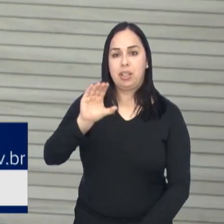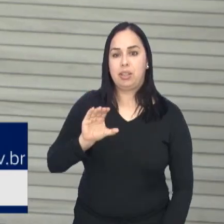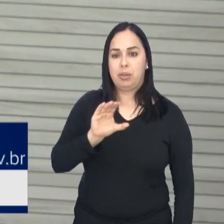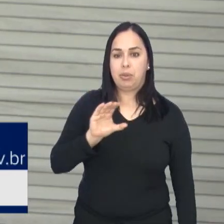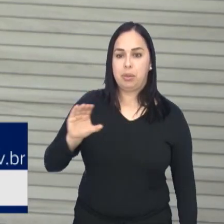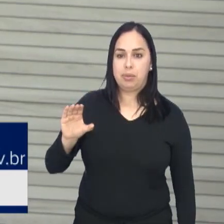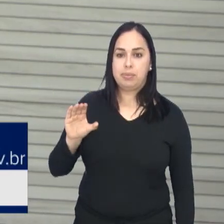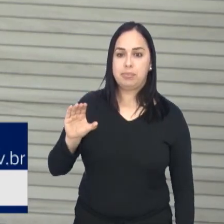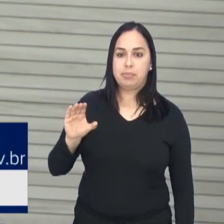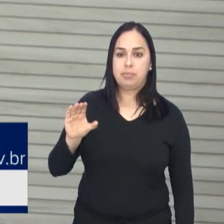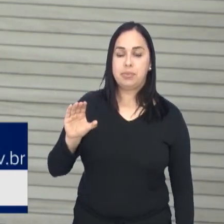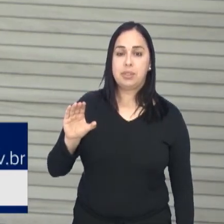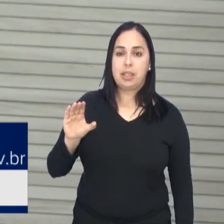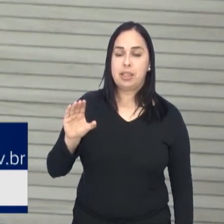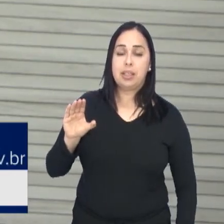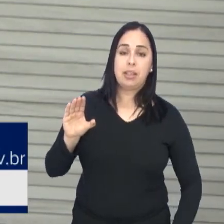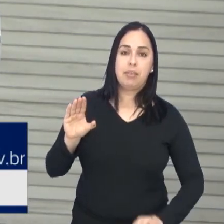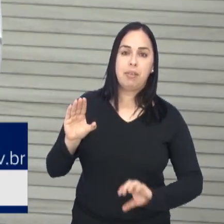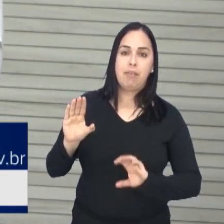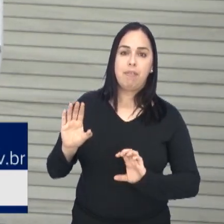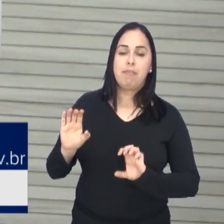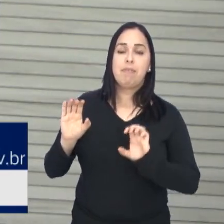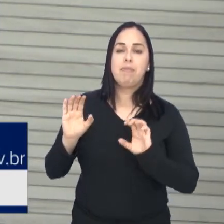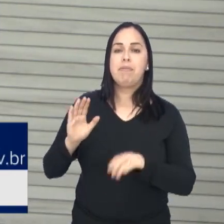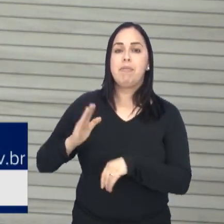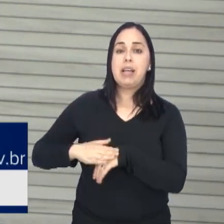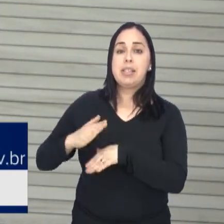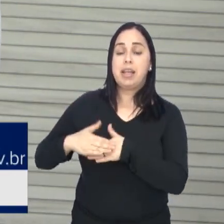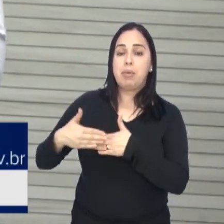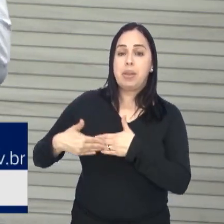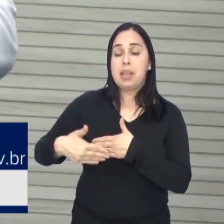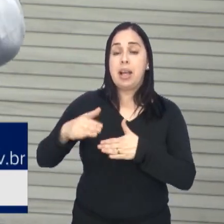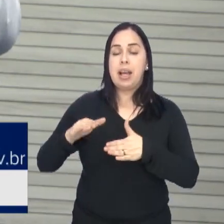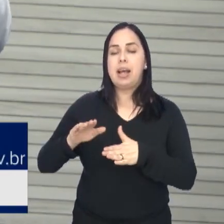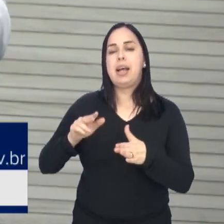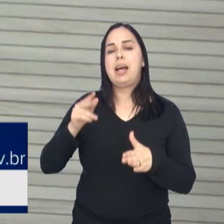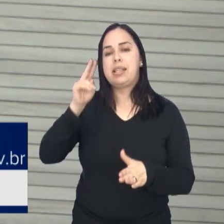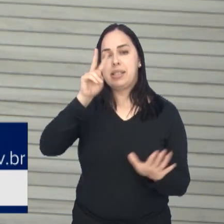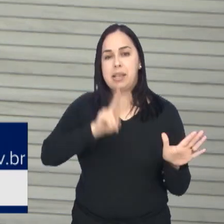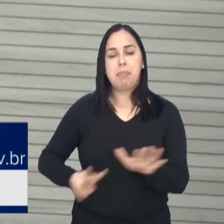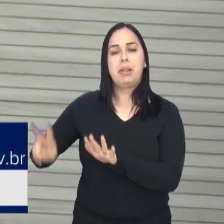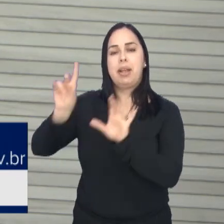no Brasil, que está realizando a Semana da Família. E isso é